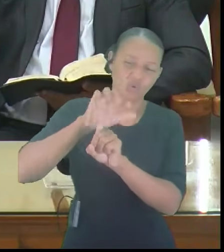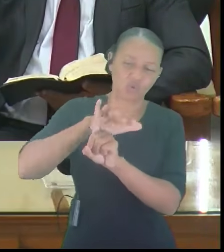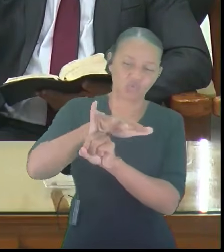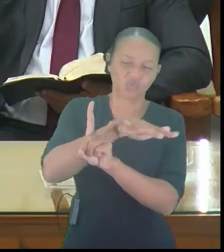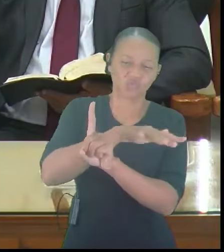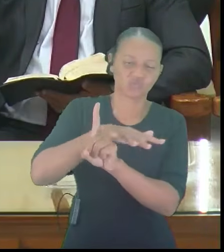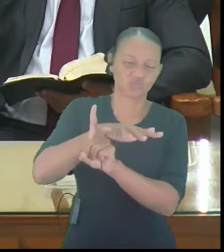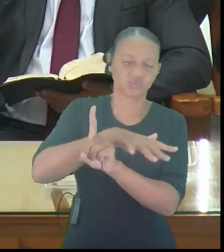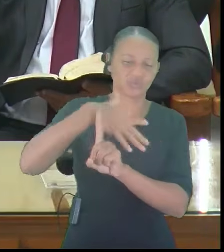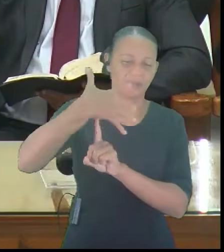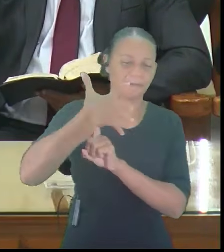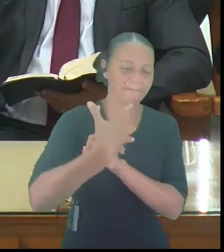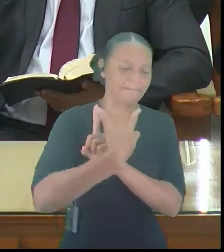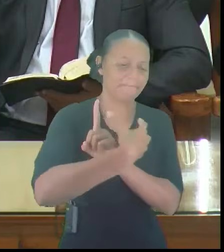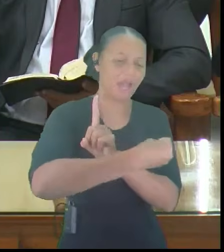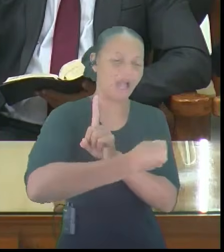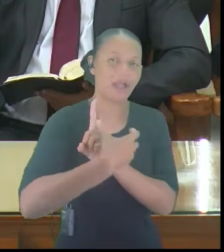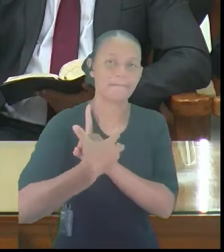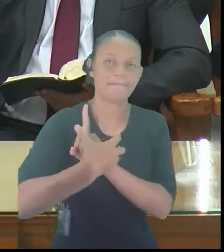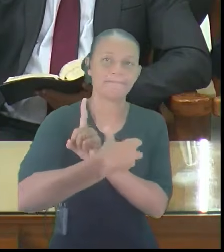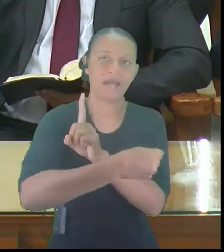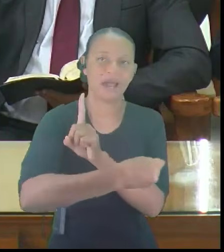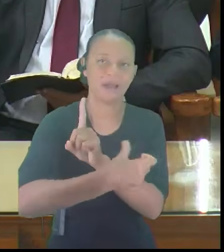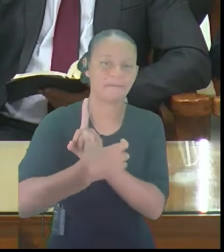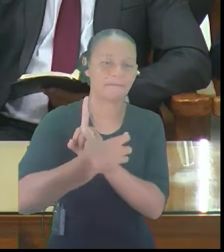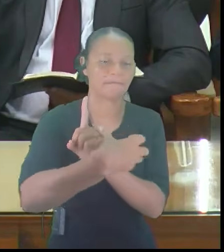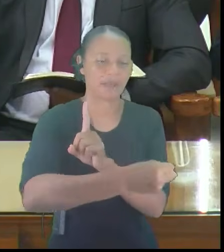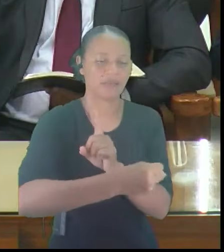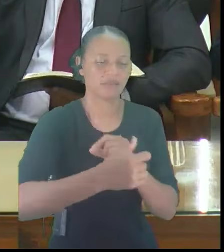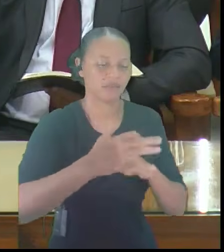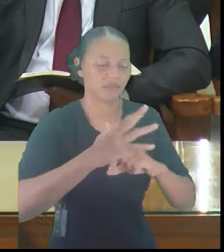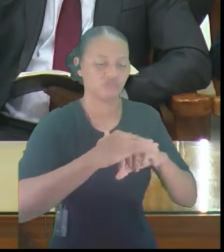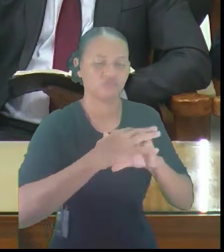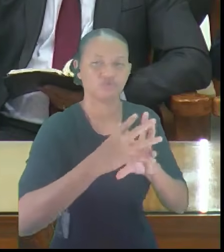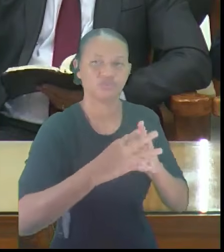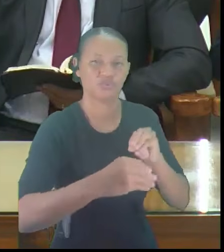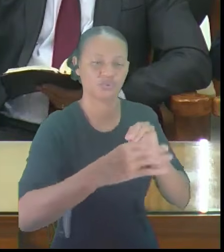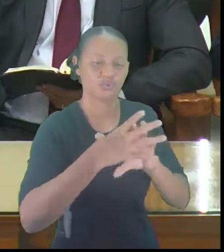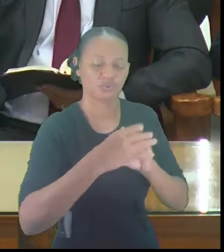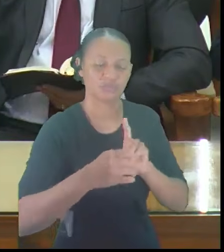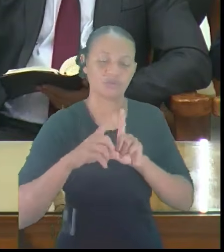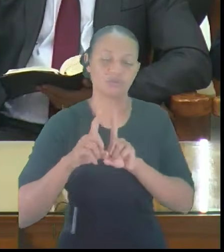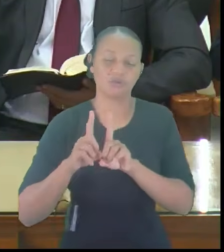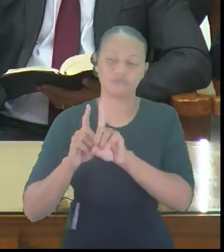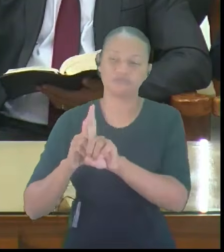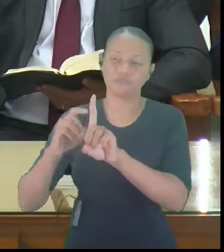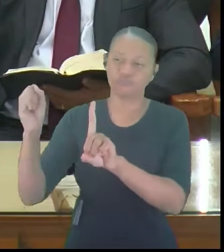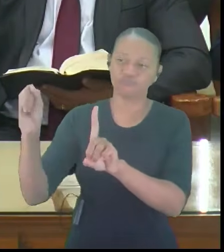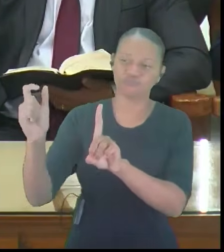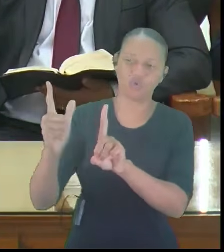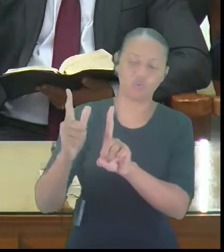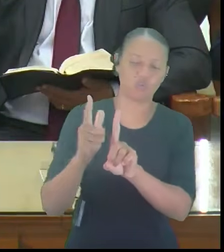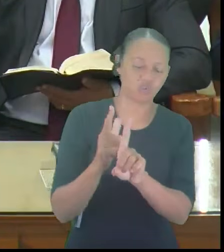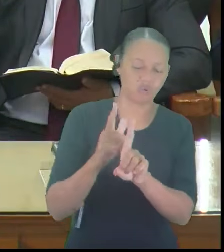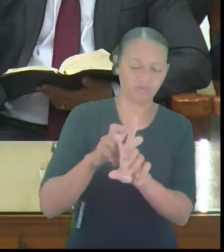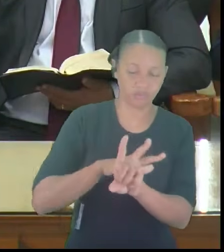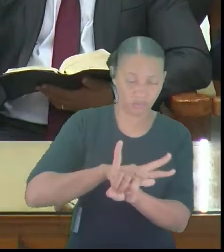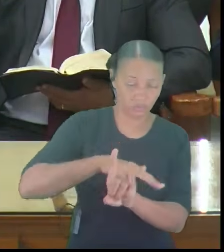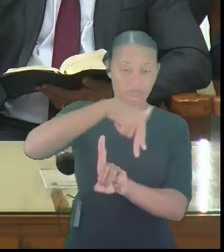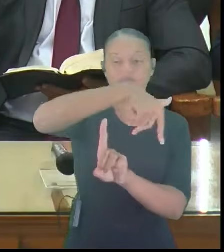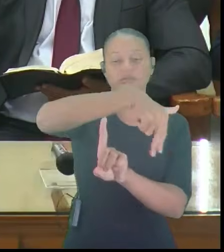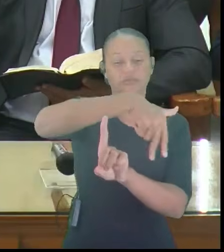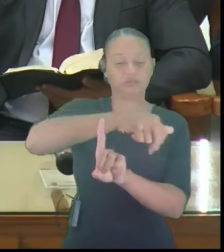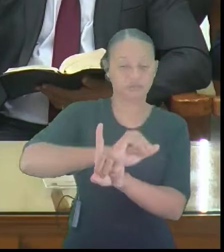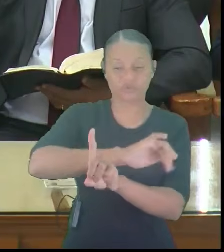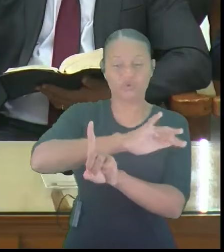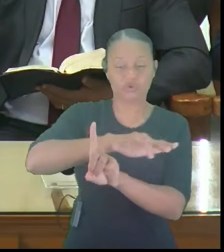a resta de Pedro ia passando, e à medida que a sombra de Pedro ia passando, um se levantava, outro dava glória a Deus,